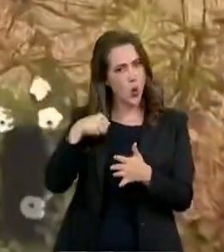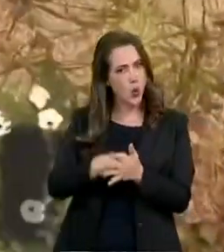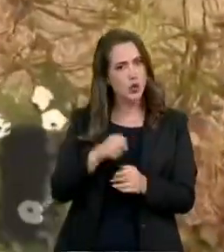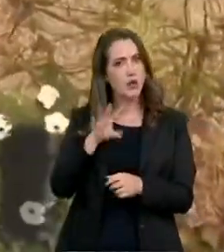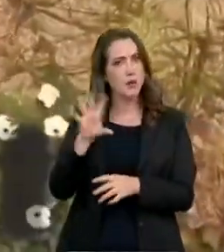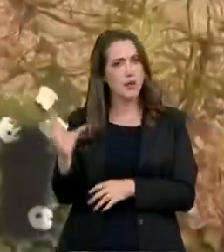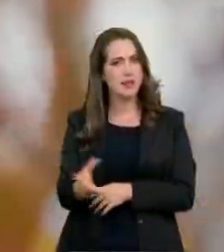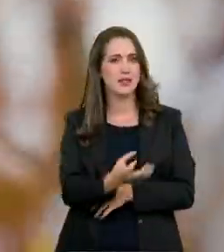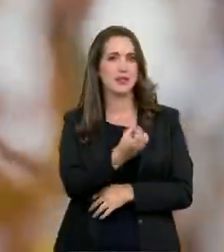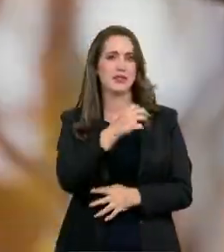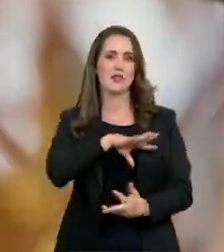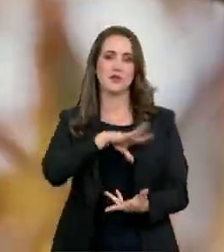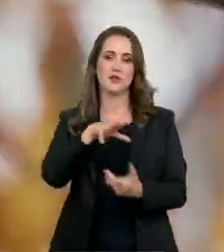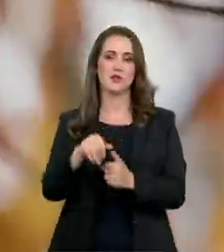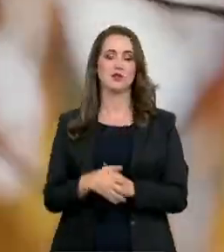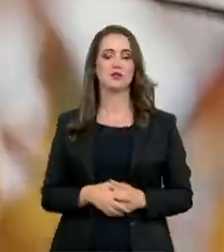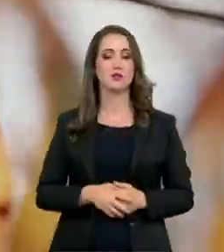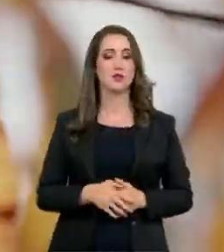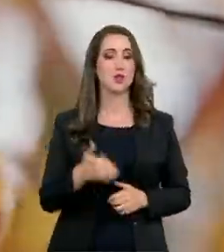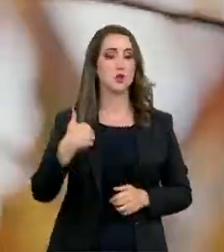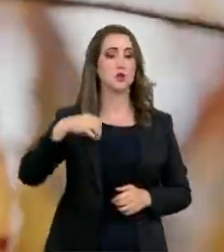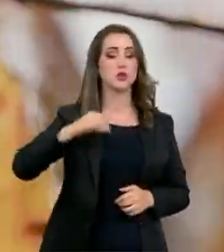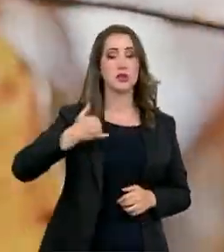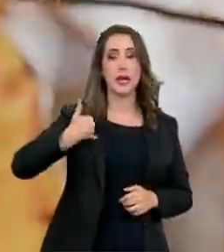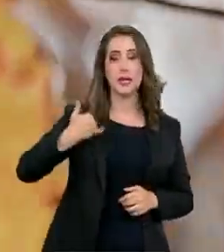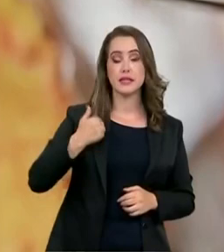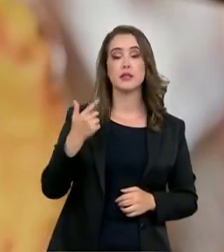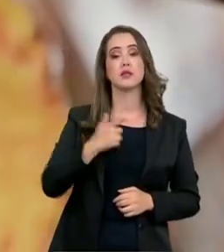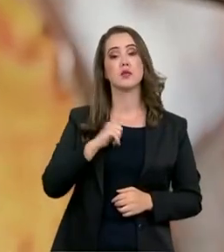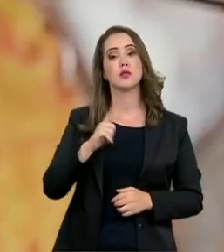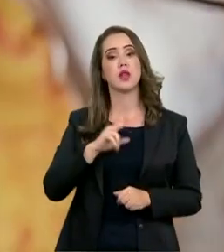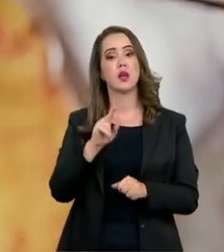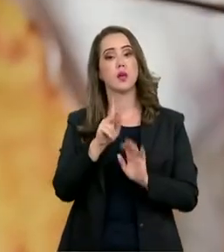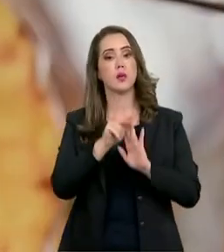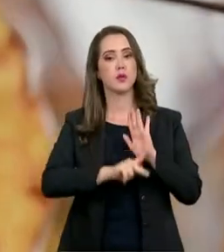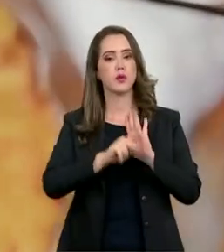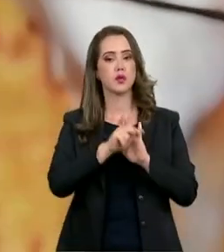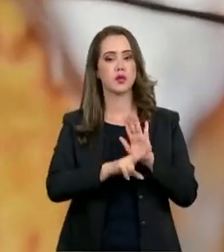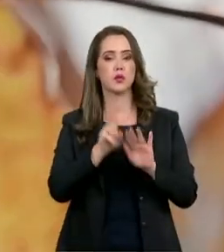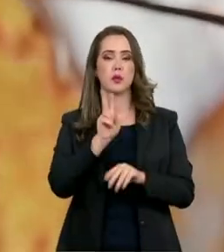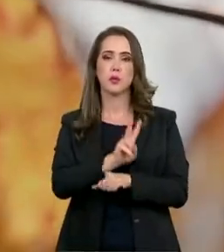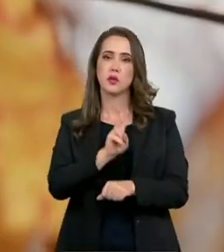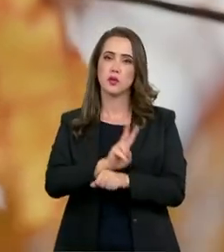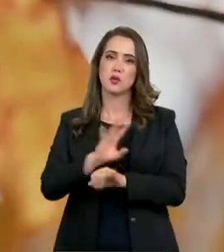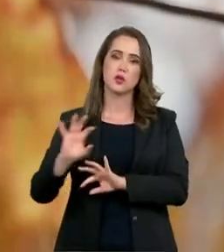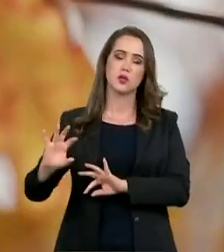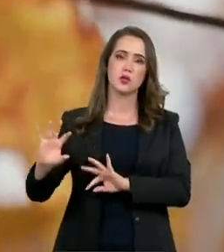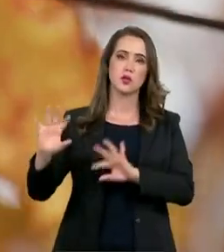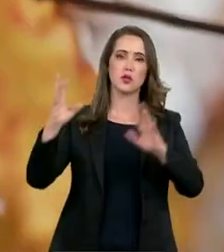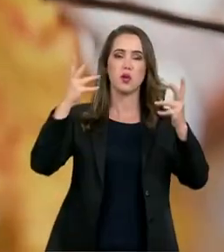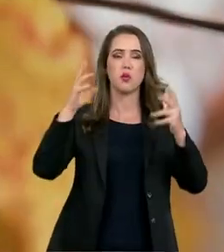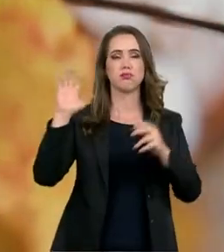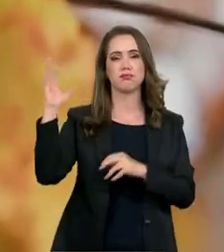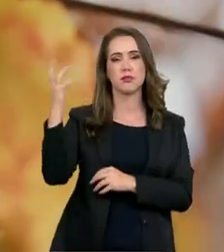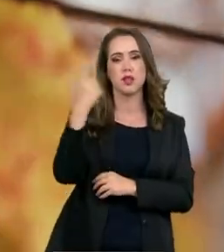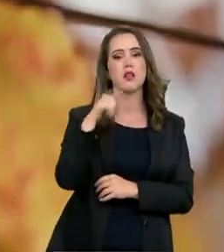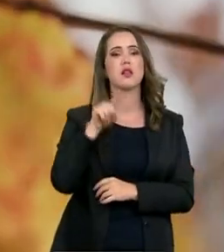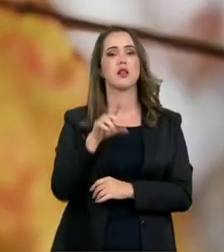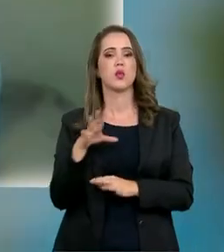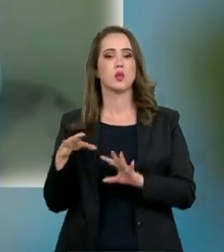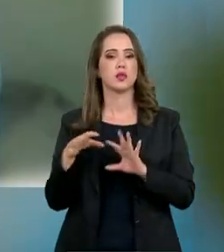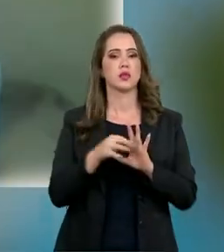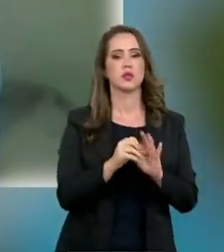planeta. A Júlia, com 10 anos, tem um projeto em defesa do meio ambiente. A ligação dela com a natureza é muito